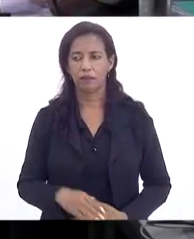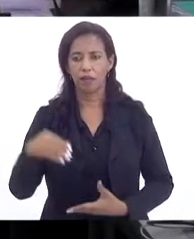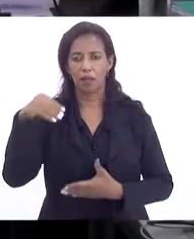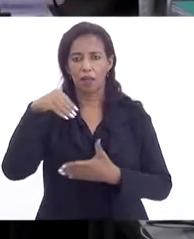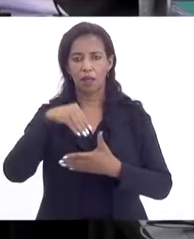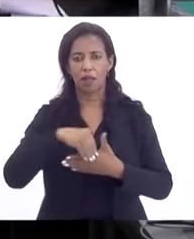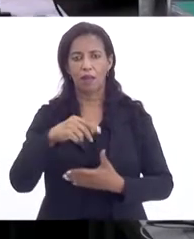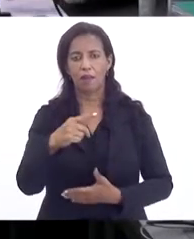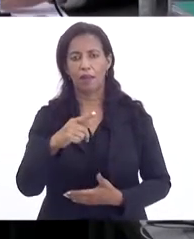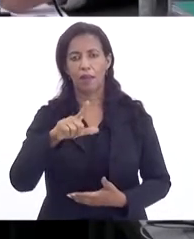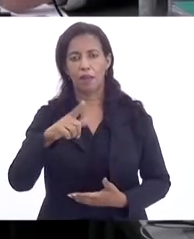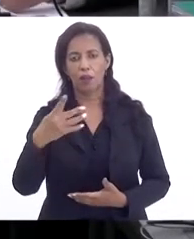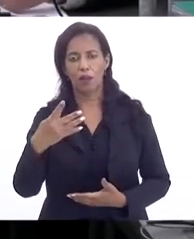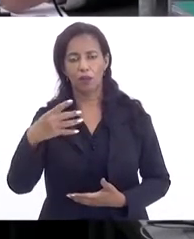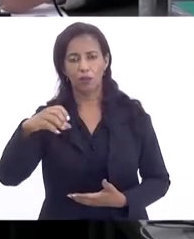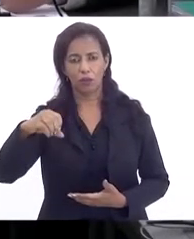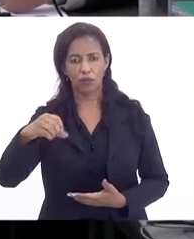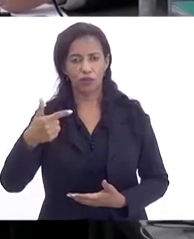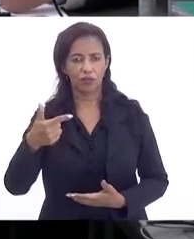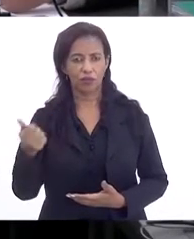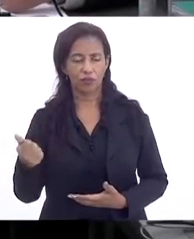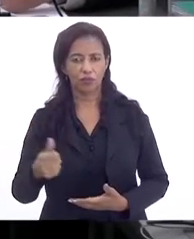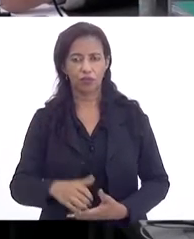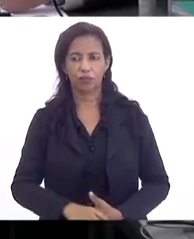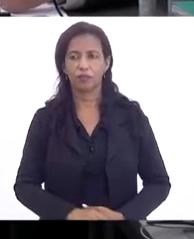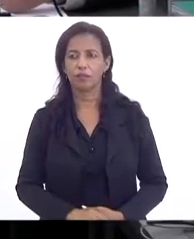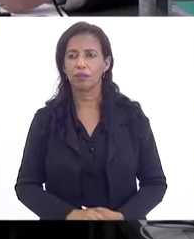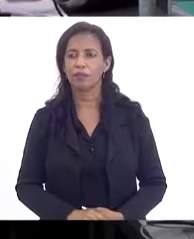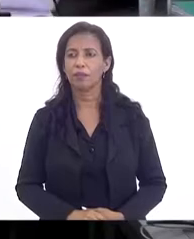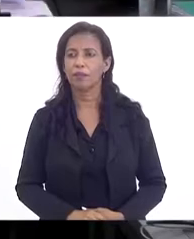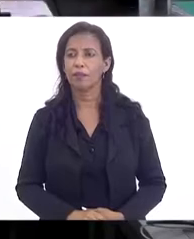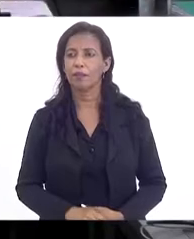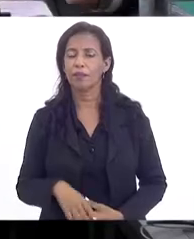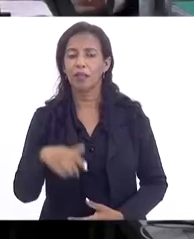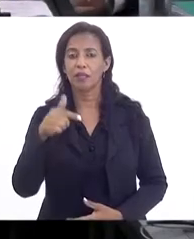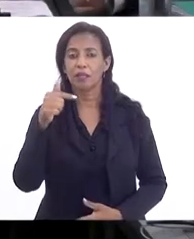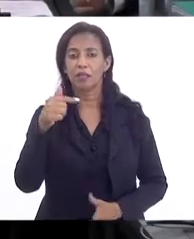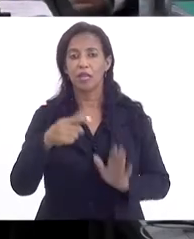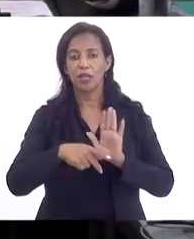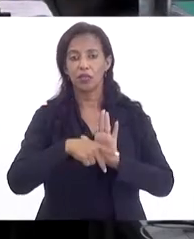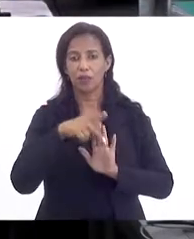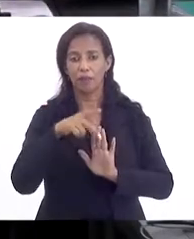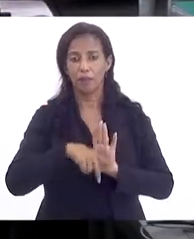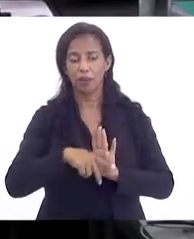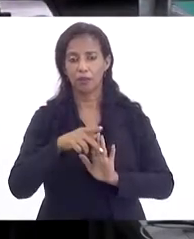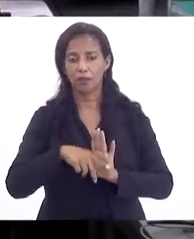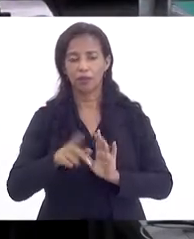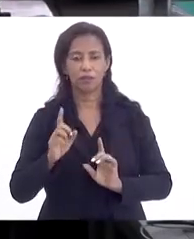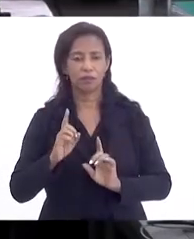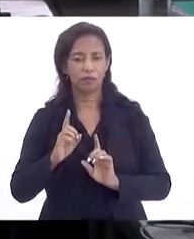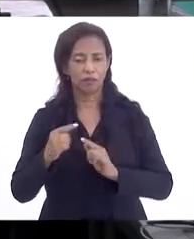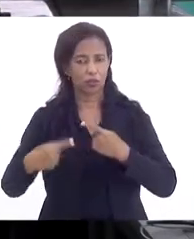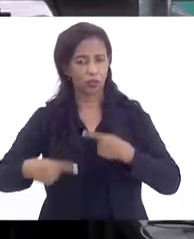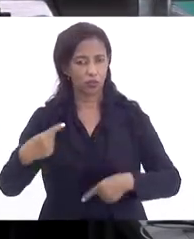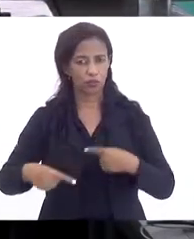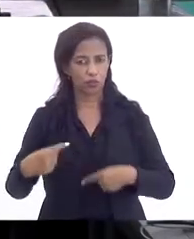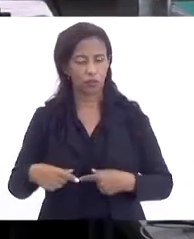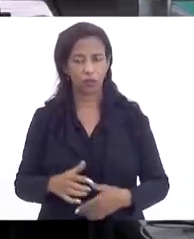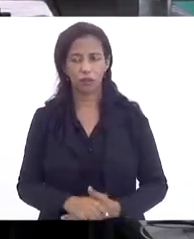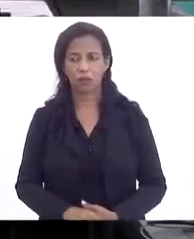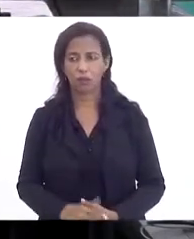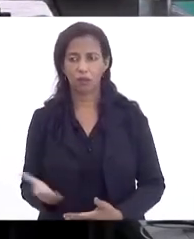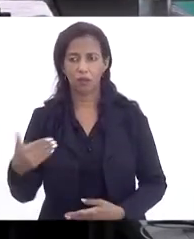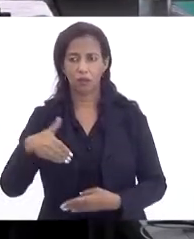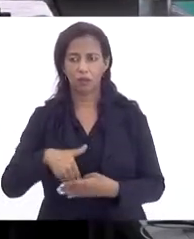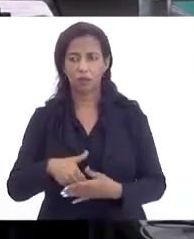Anexação ao PL 4649, de 21. Qual é o da pauta, presidente? É o 7. Em discussão...